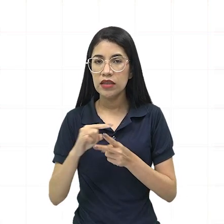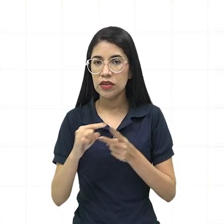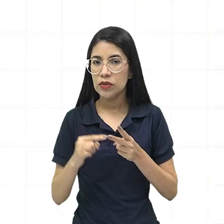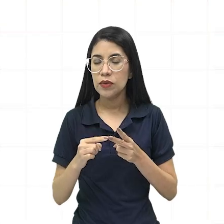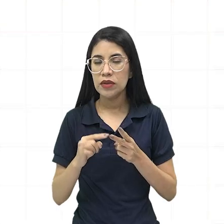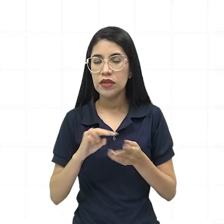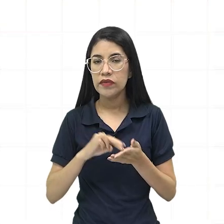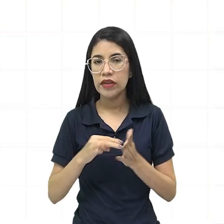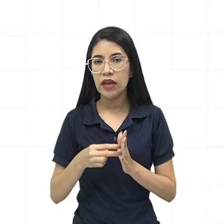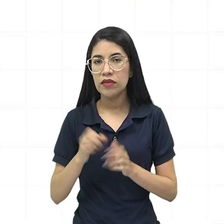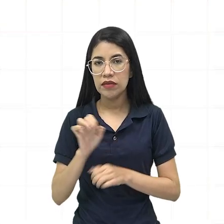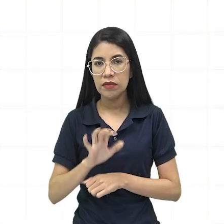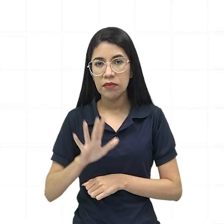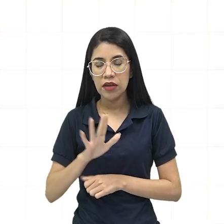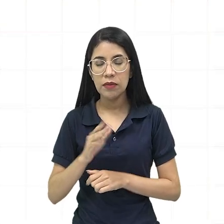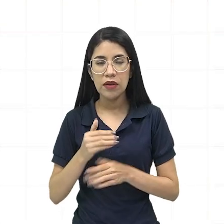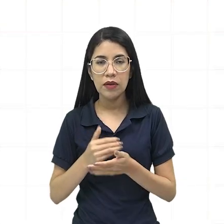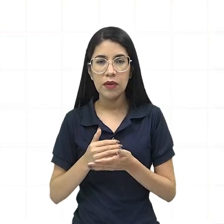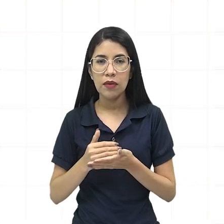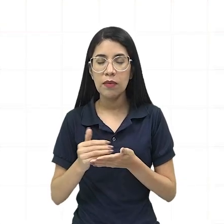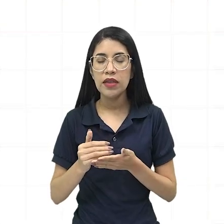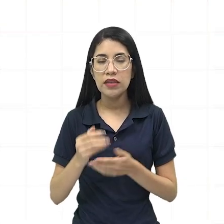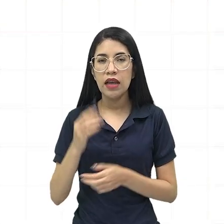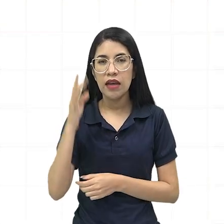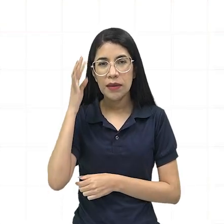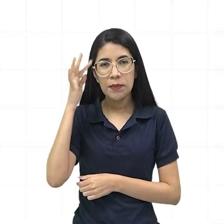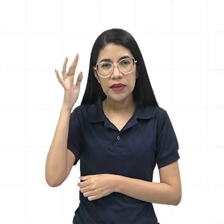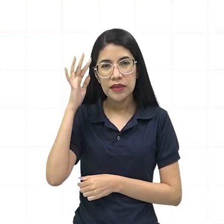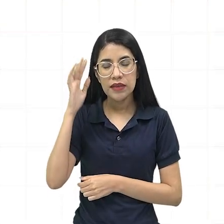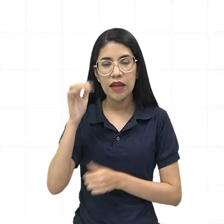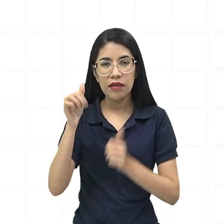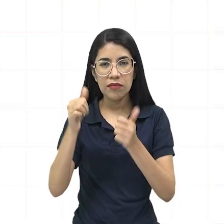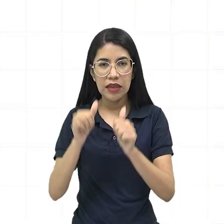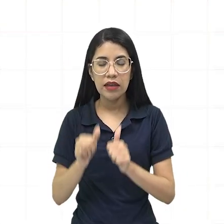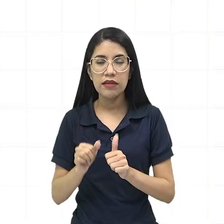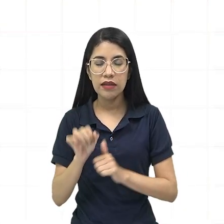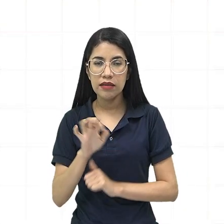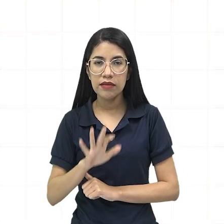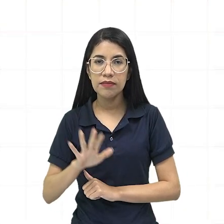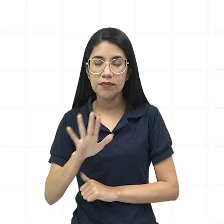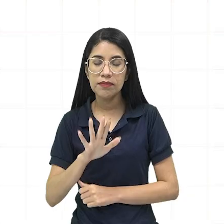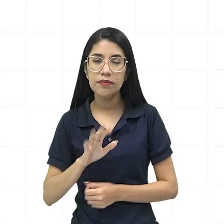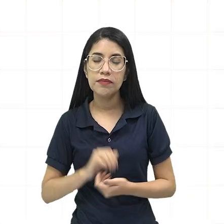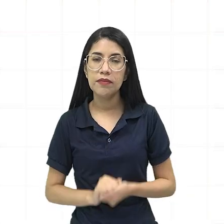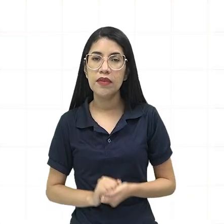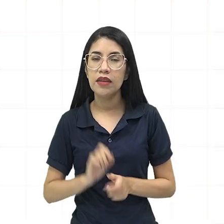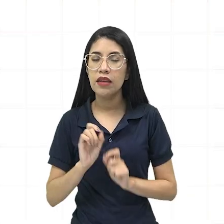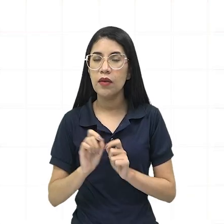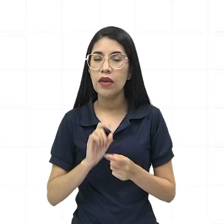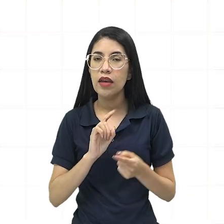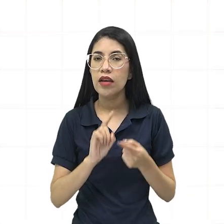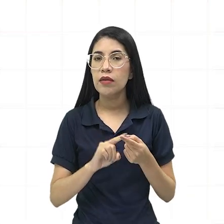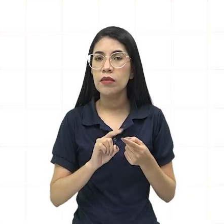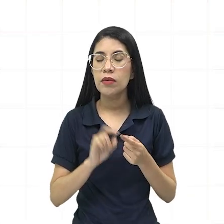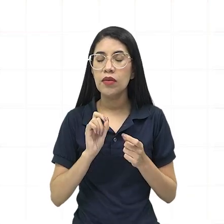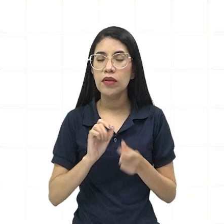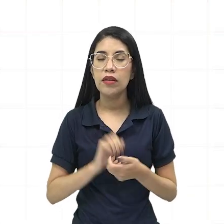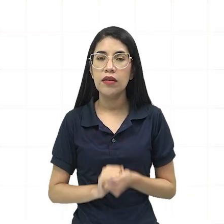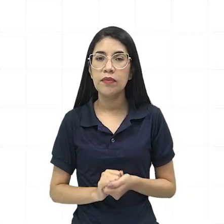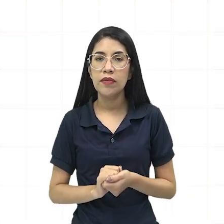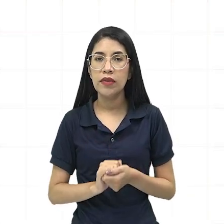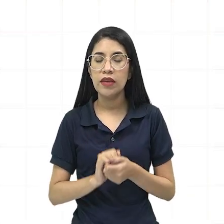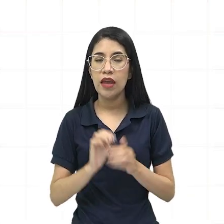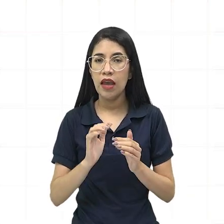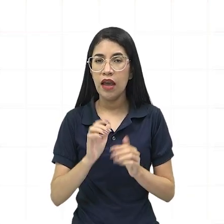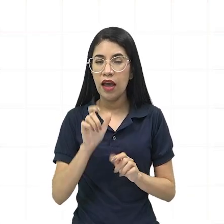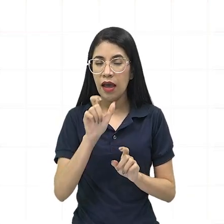para início aí, né, de prática crítica de análise de imagem, que é essa, né, da primeira, alguém já no